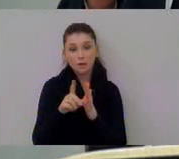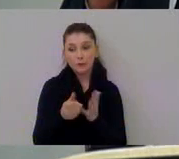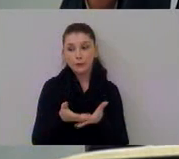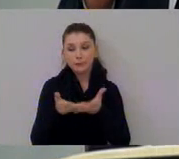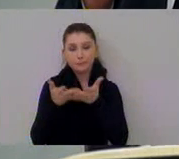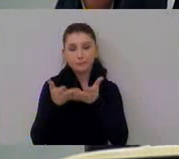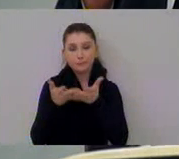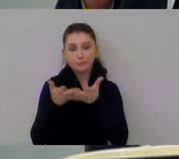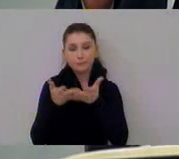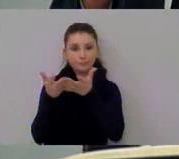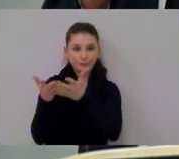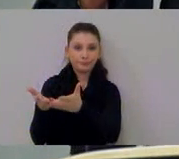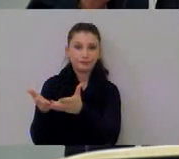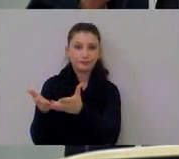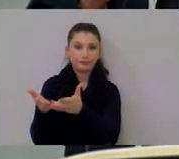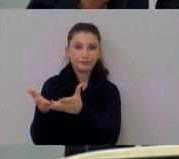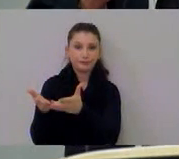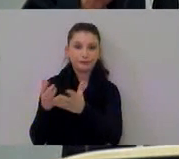requerimentos,